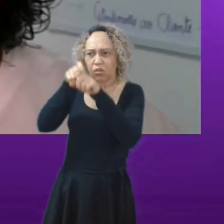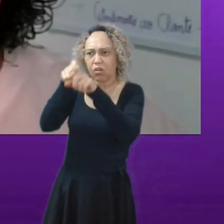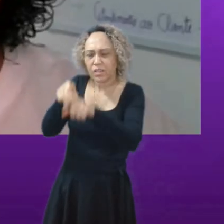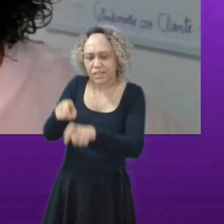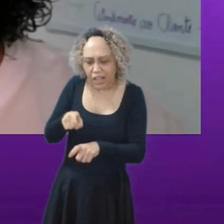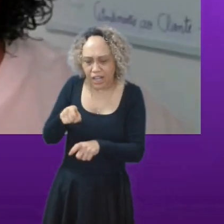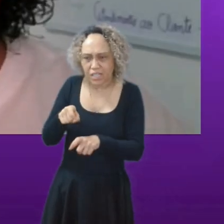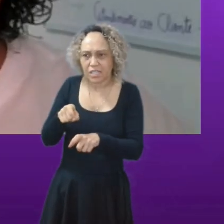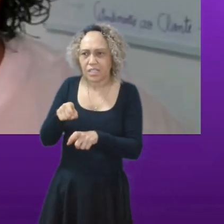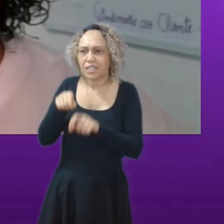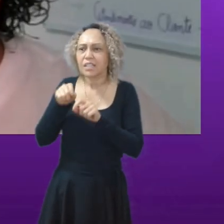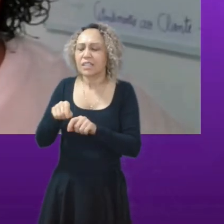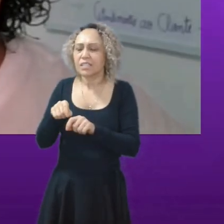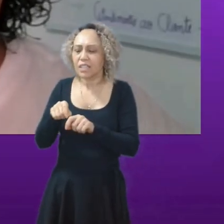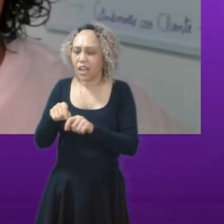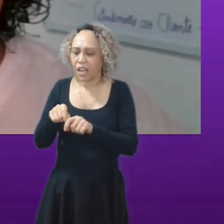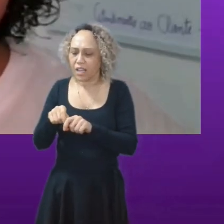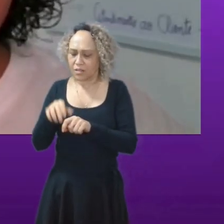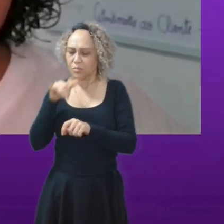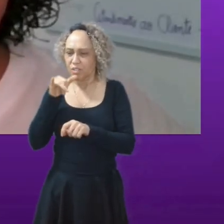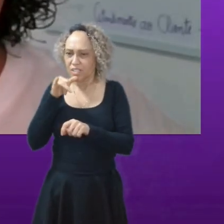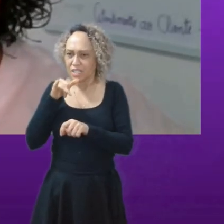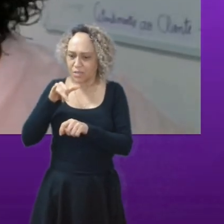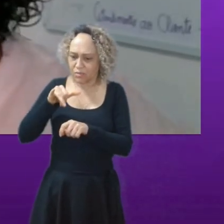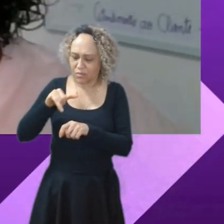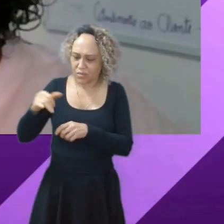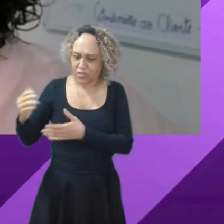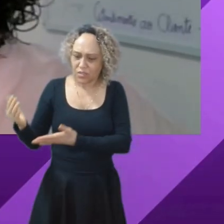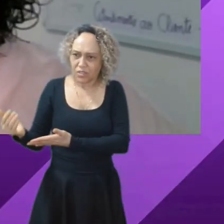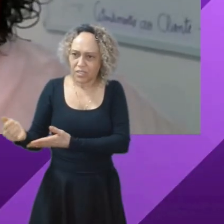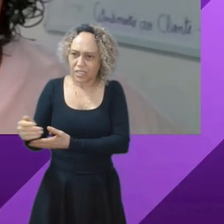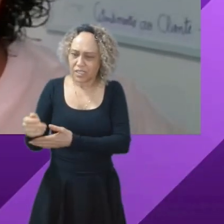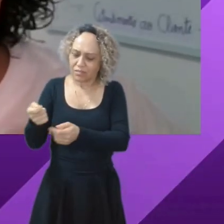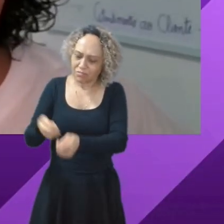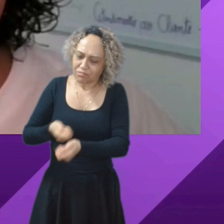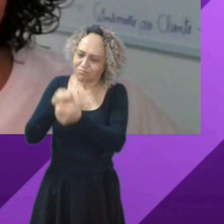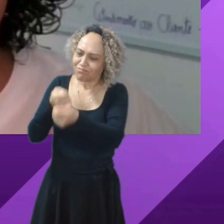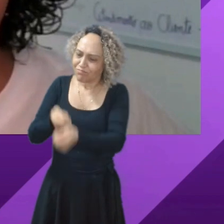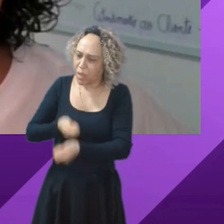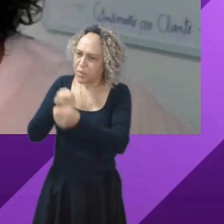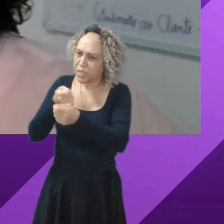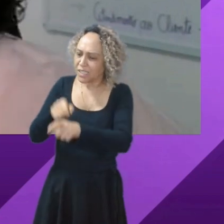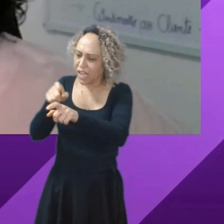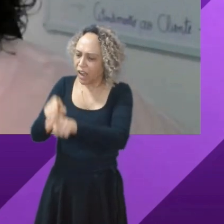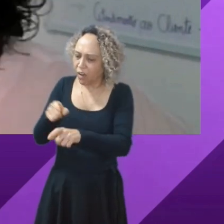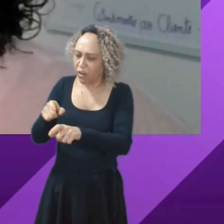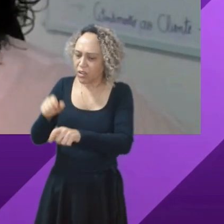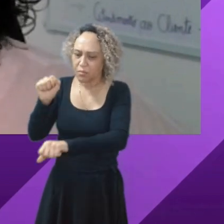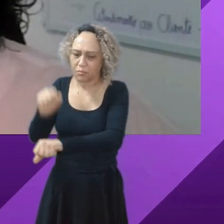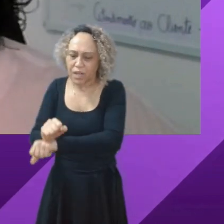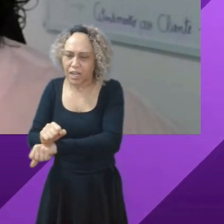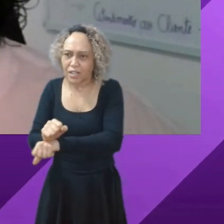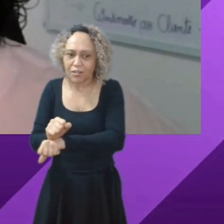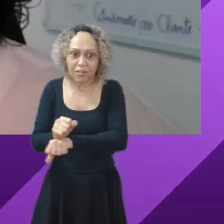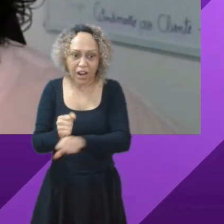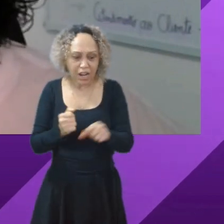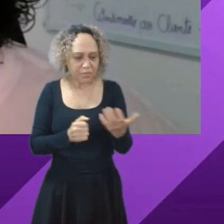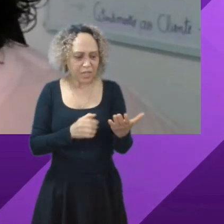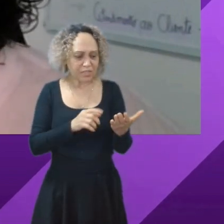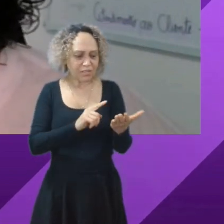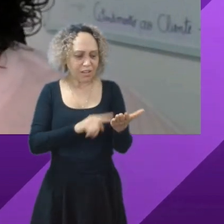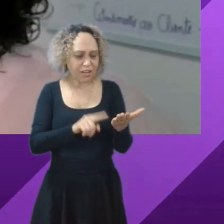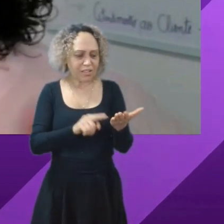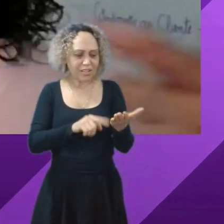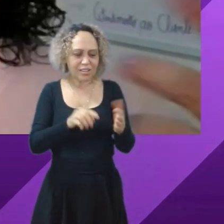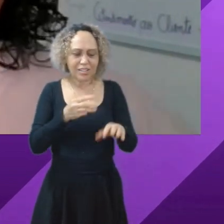dela, vai dar uma olhadinha no Zap, parou o roçadinho ali, vai dar uma olhada no Zap, vai conversar no grupo da família, vai passar uma informação